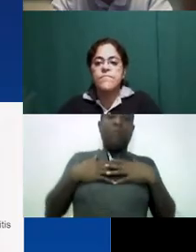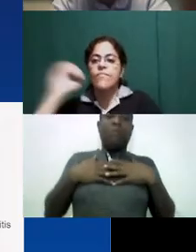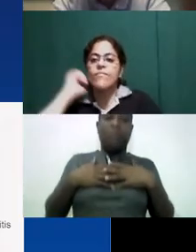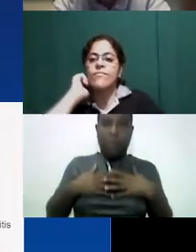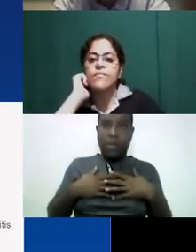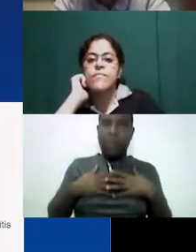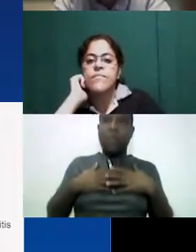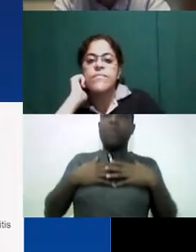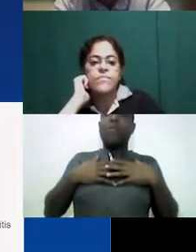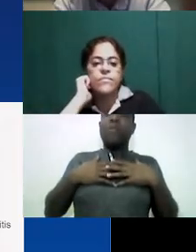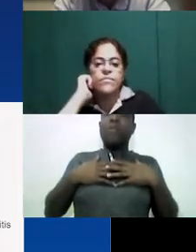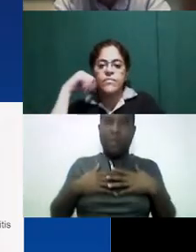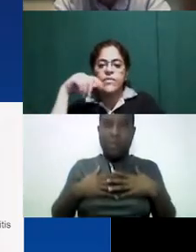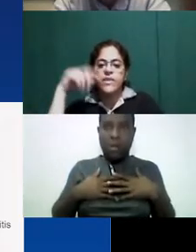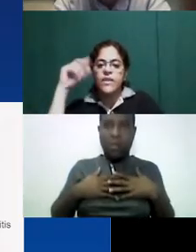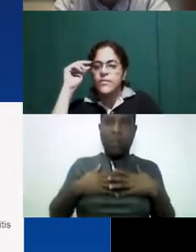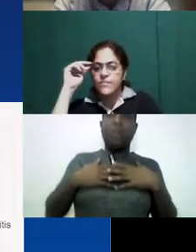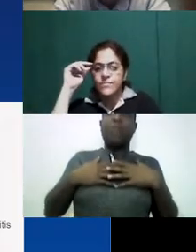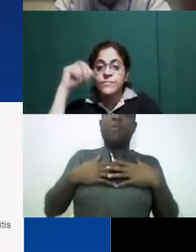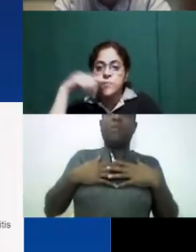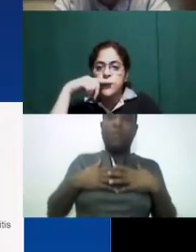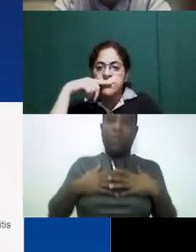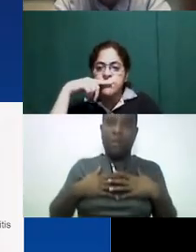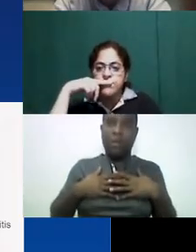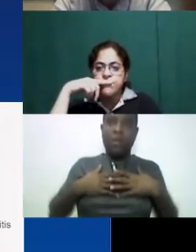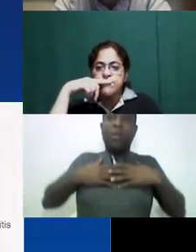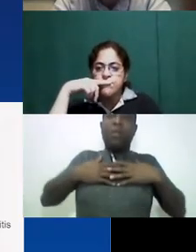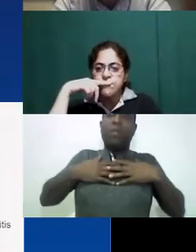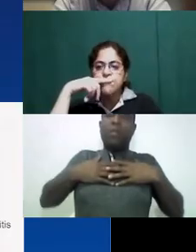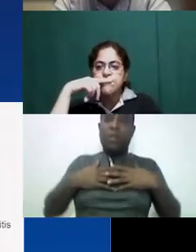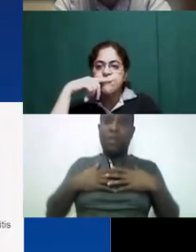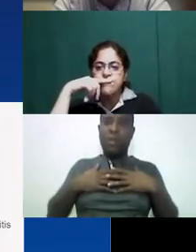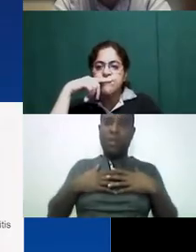dos ombros, para que facilite a inspiração. Tá? Então, é um